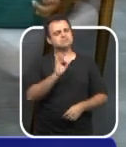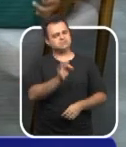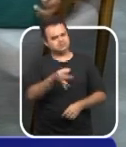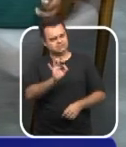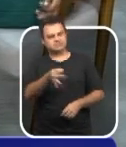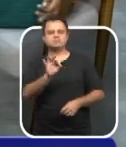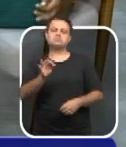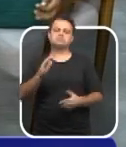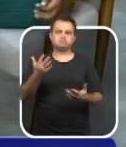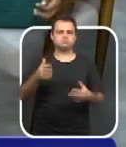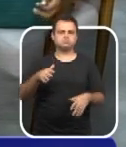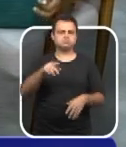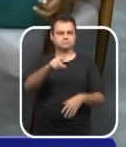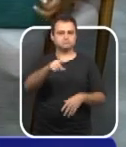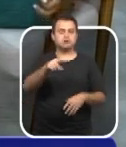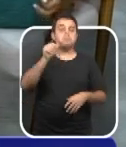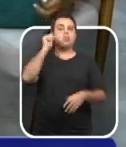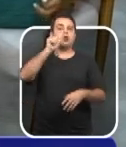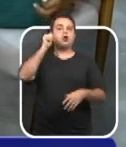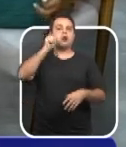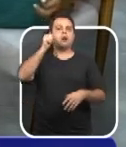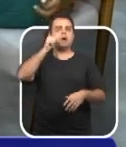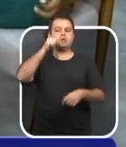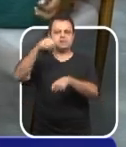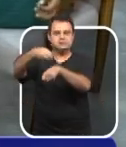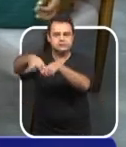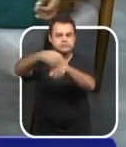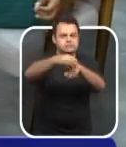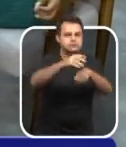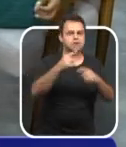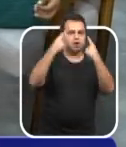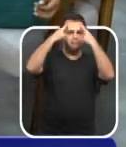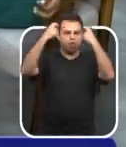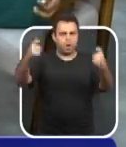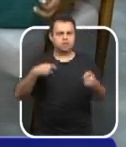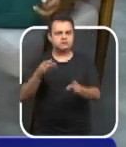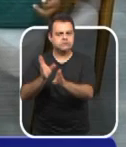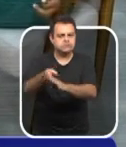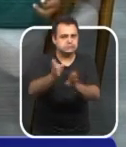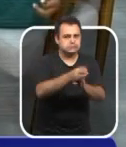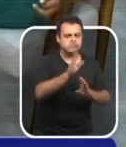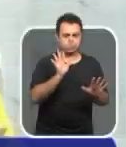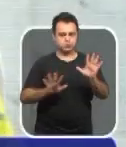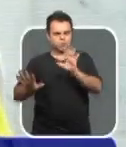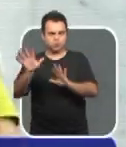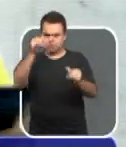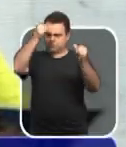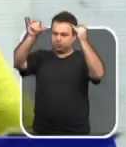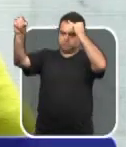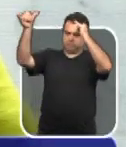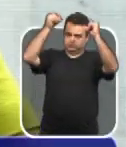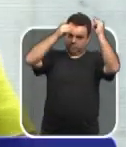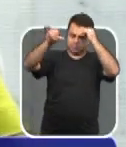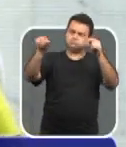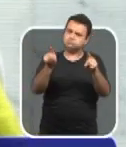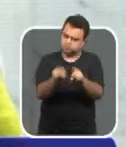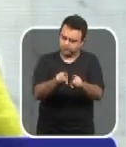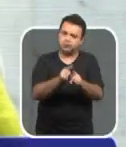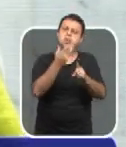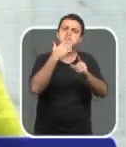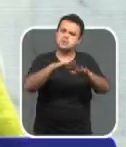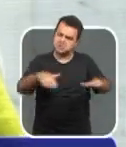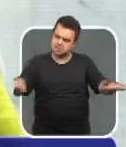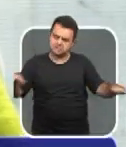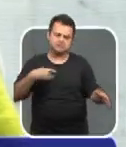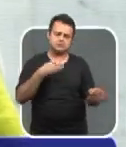prevenção que você desenvolve na questão da mulher em relação à violência, eu acredito que também existe um momento que ele precisa ser trabalhado